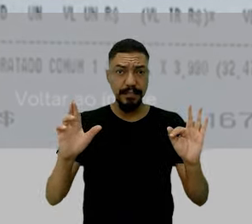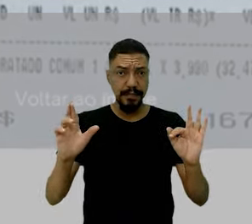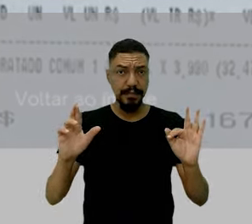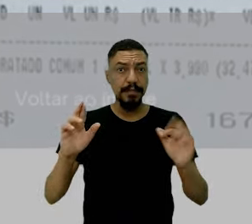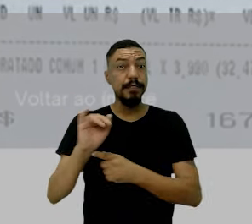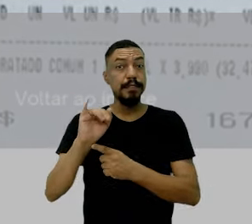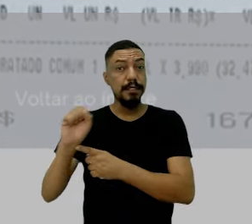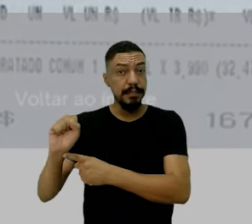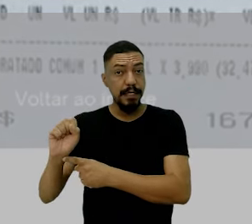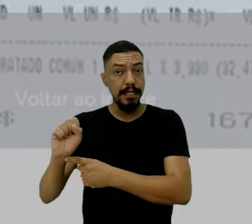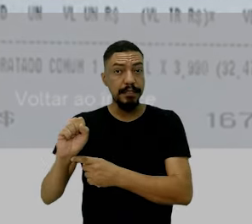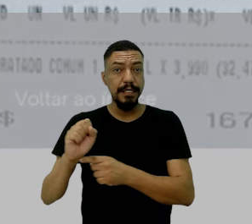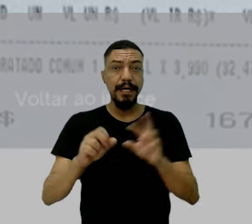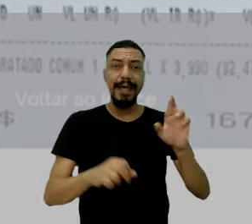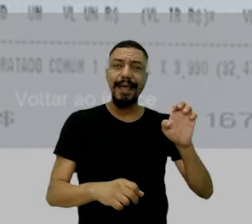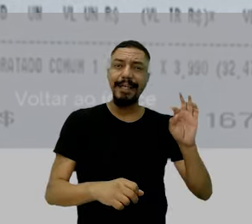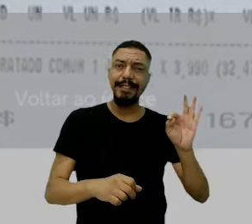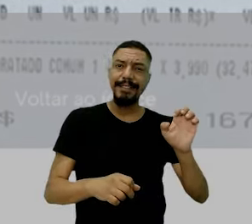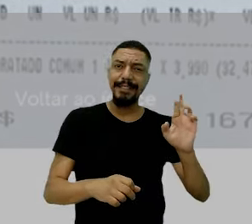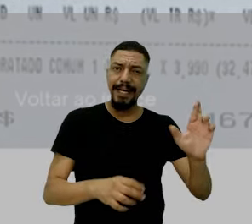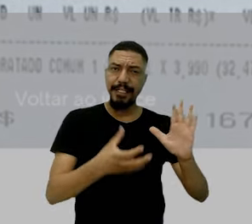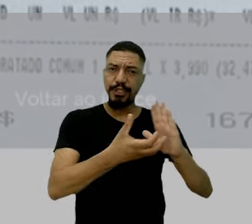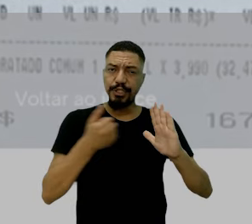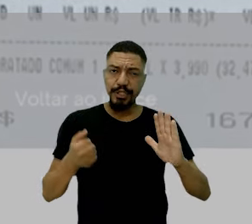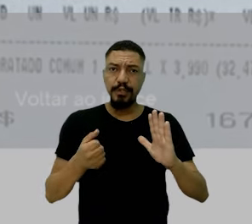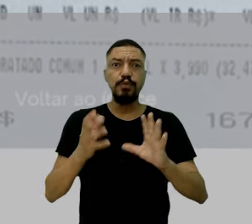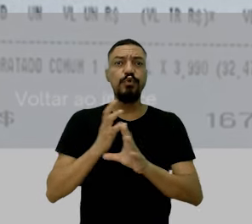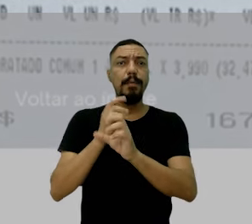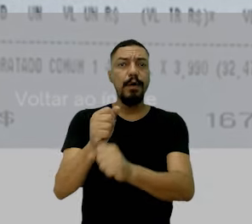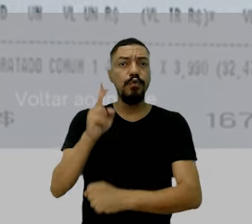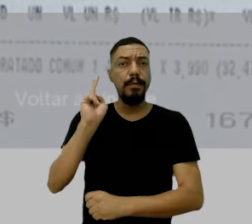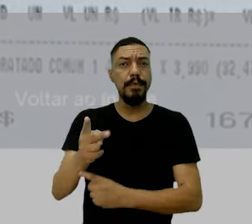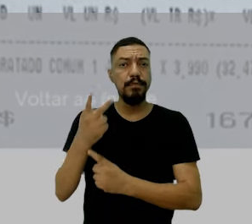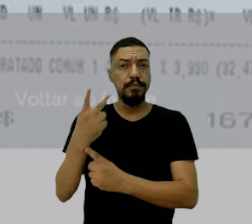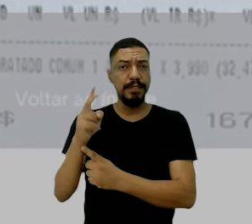R$46, ISS a reter, sim, e valor líquido,